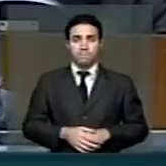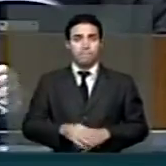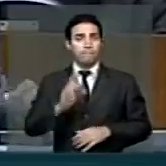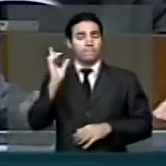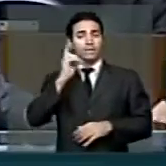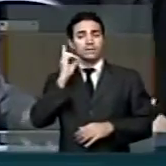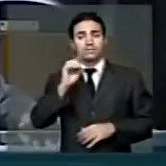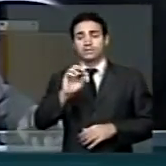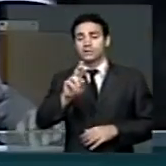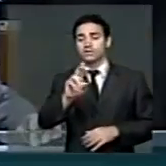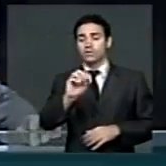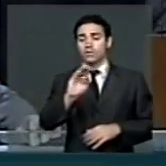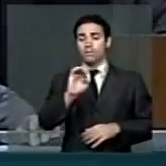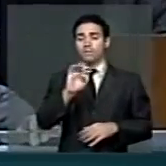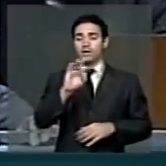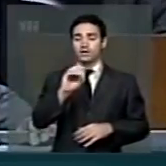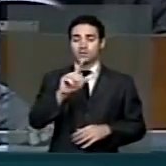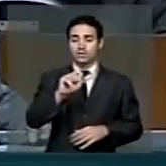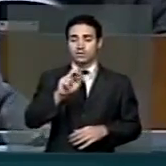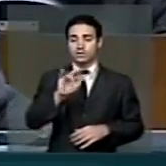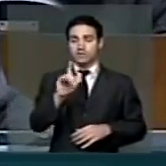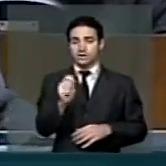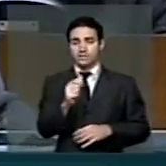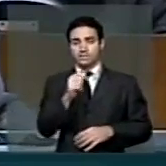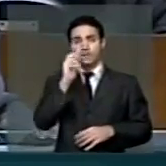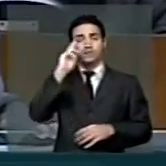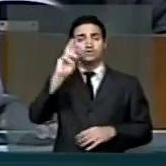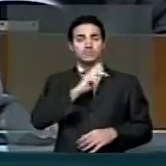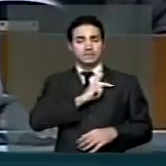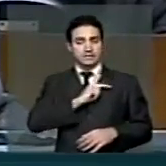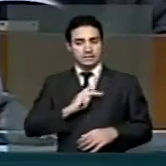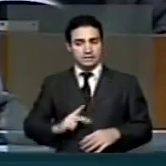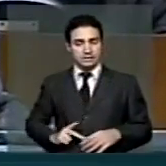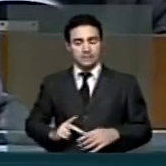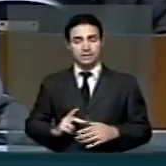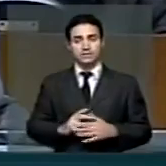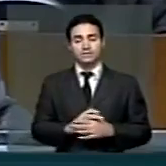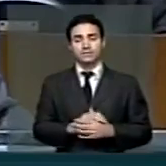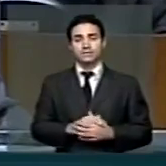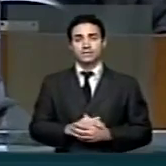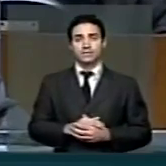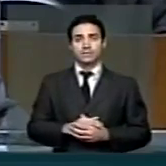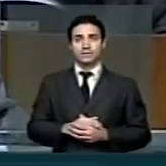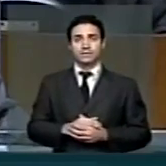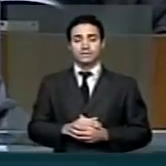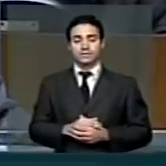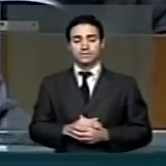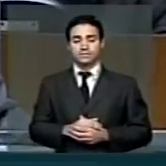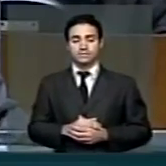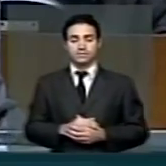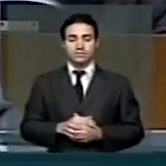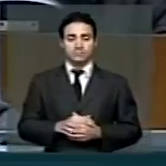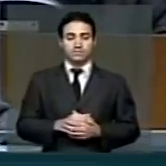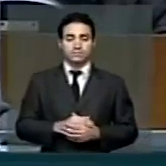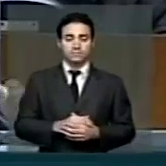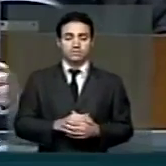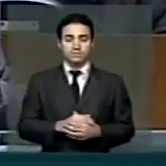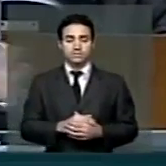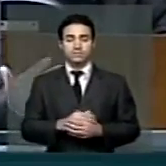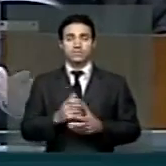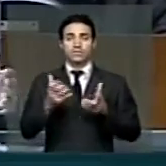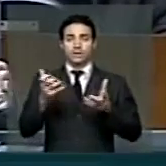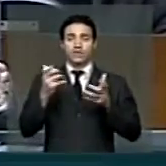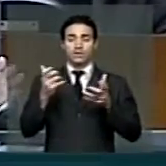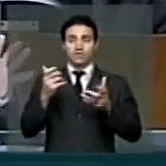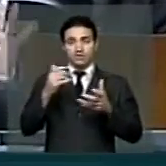Roberto de Lucena. Senhor presidente, eu quero apenas fazer aqui um registro que muito me